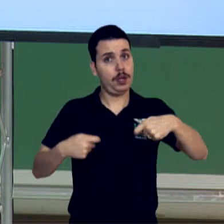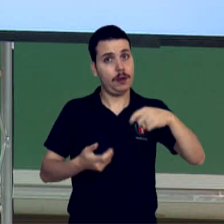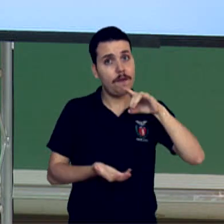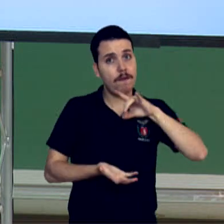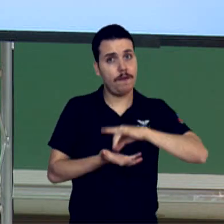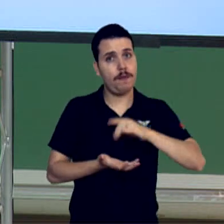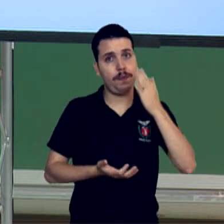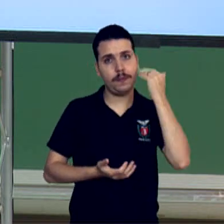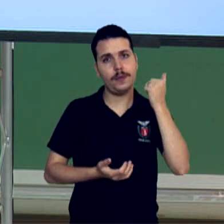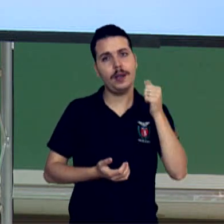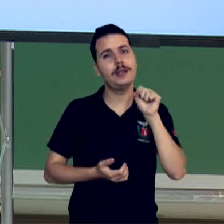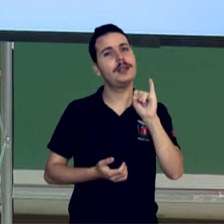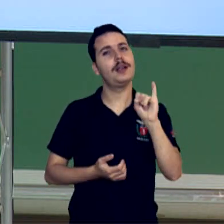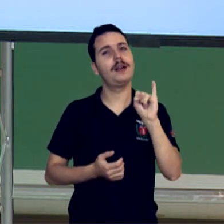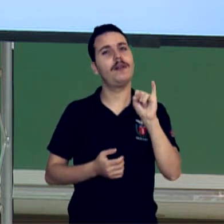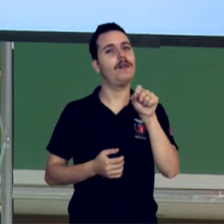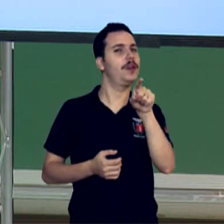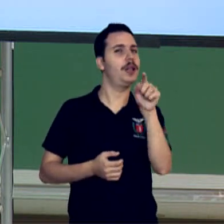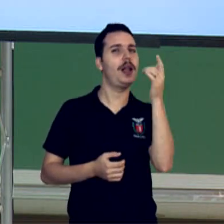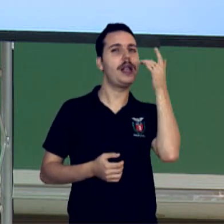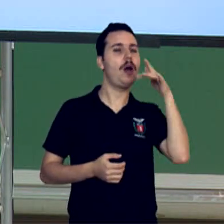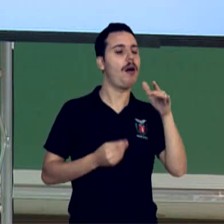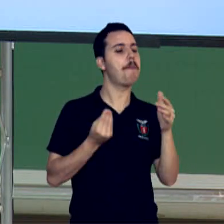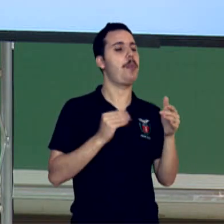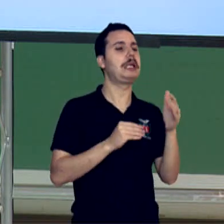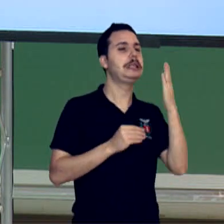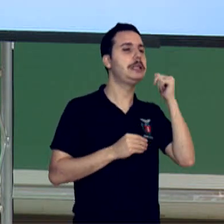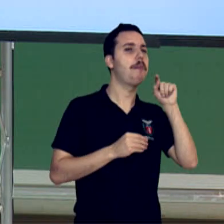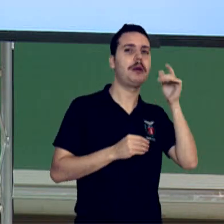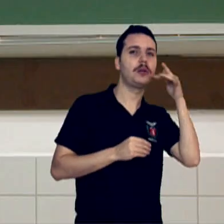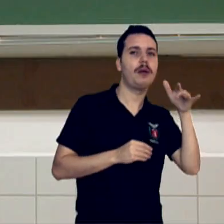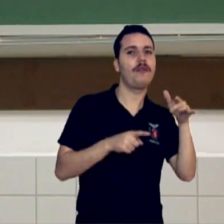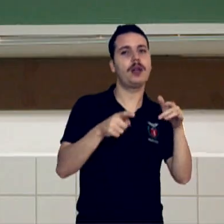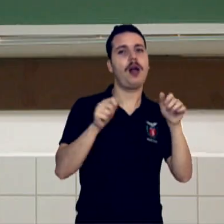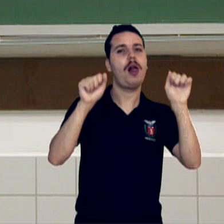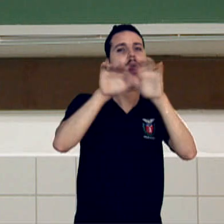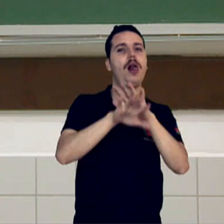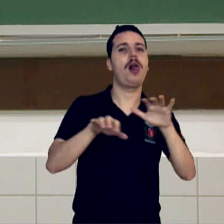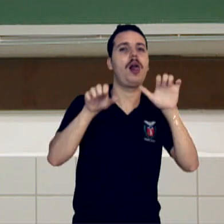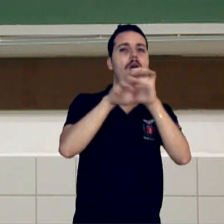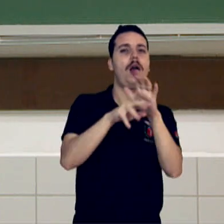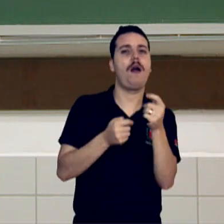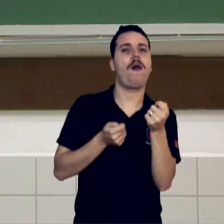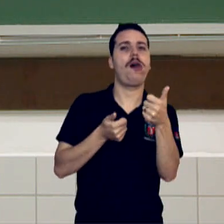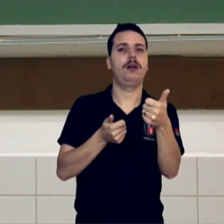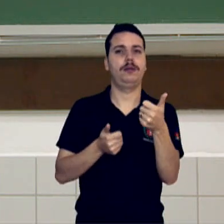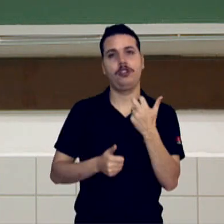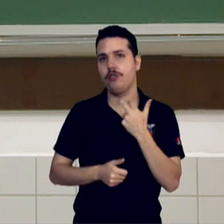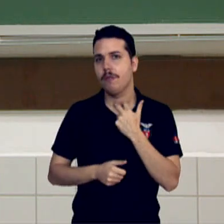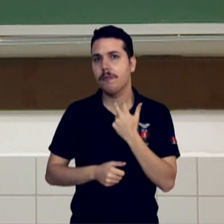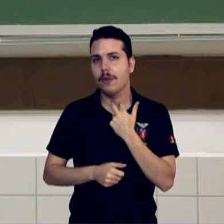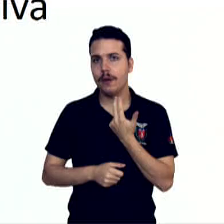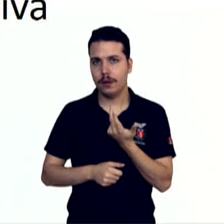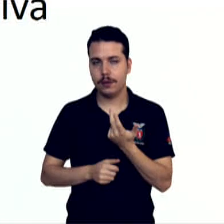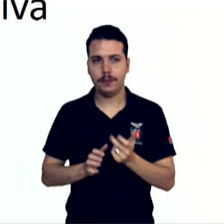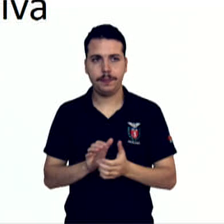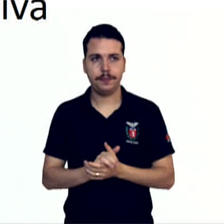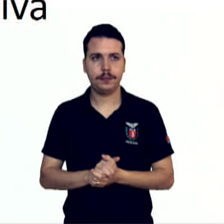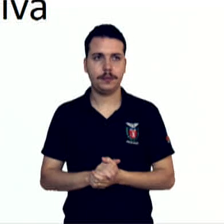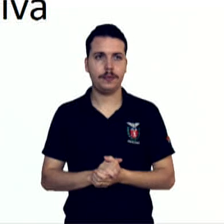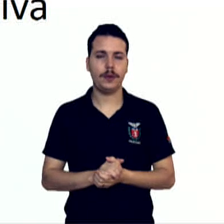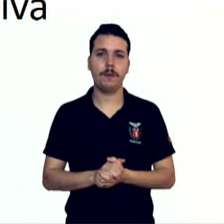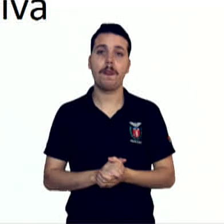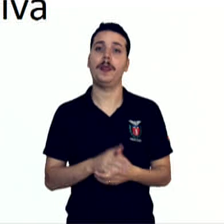porque senão você está enganando. E isso não se pode fazer num currículo. Gostaria de compartilhá-los com você